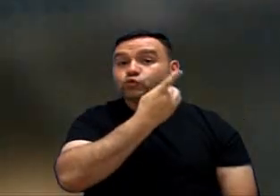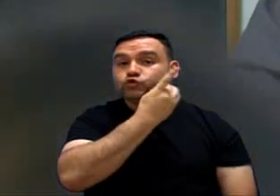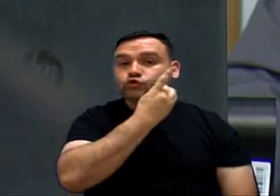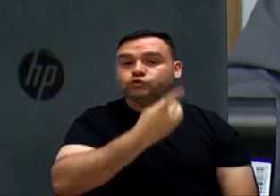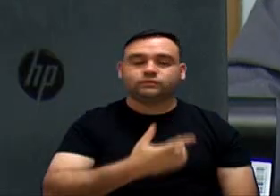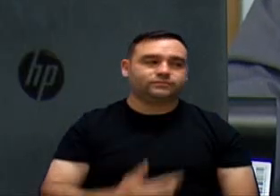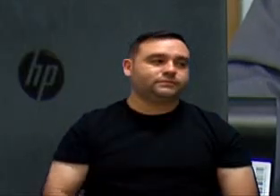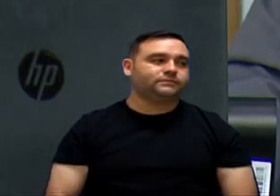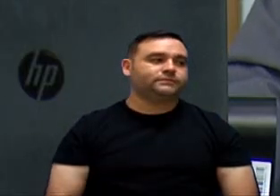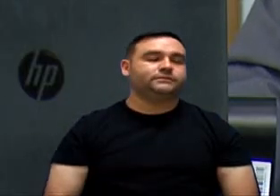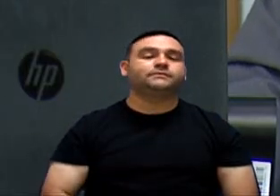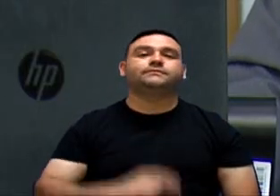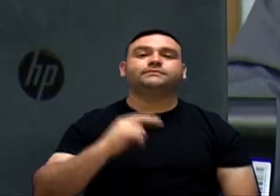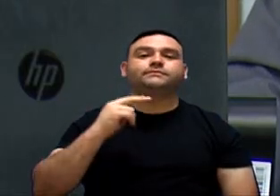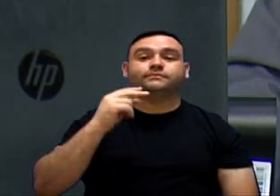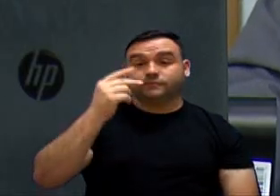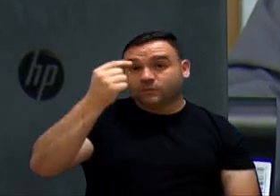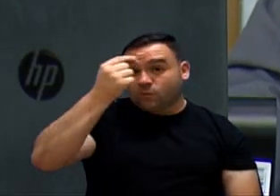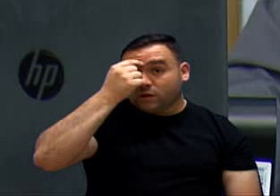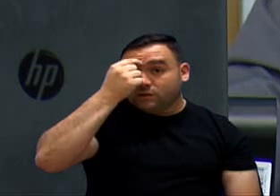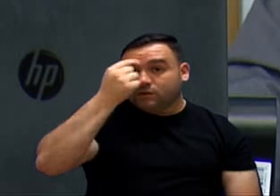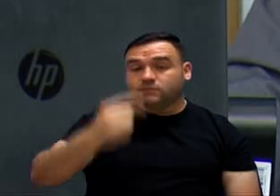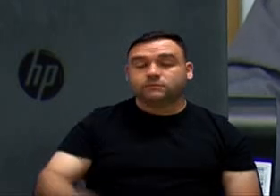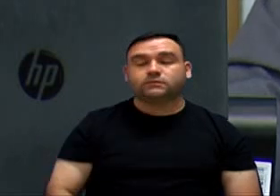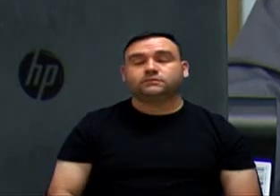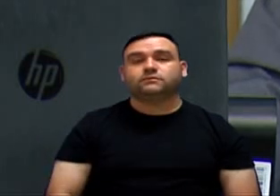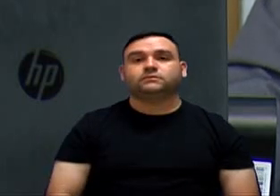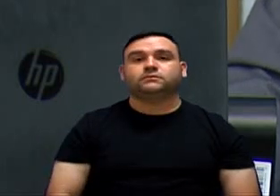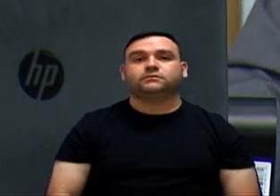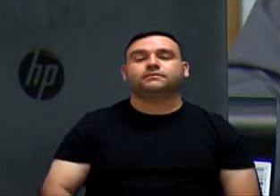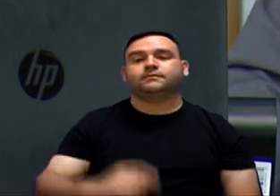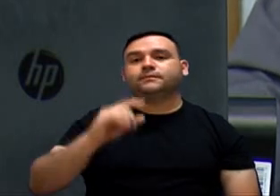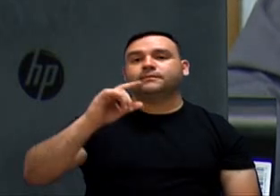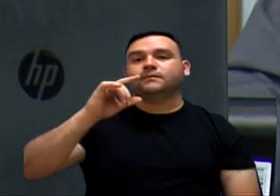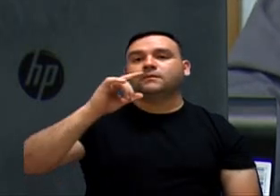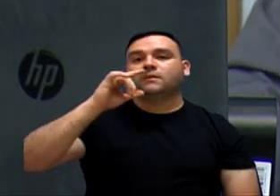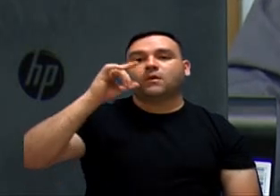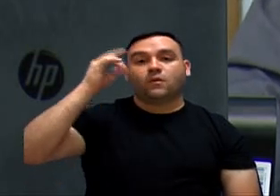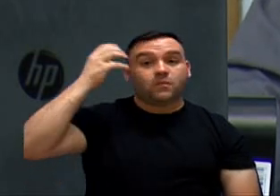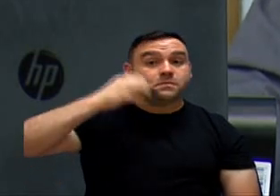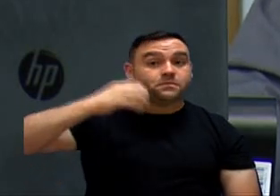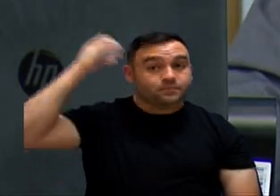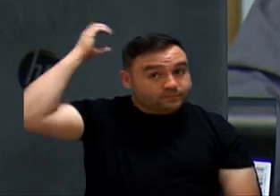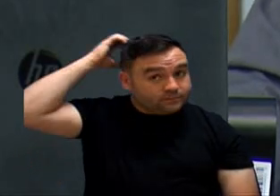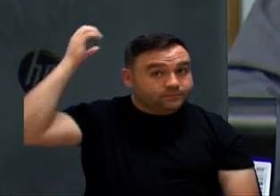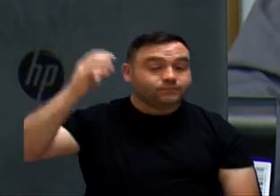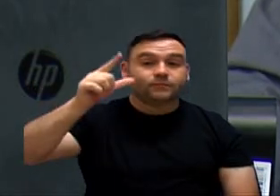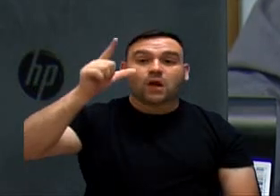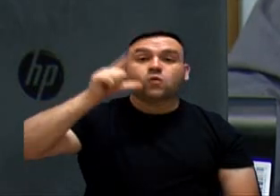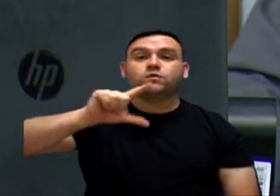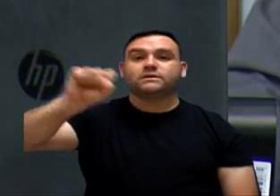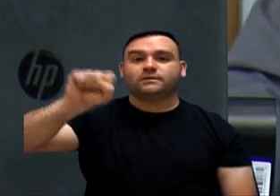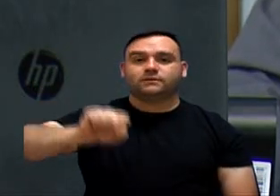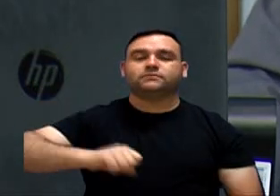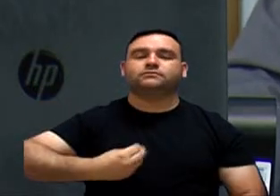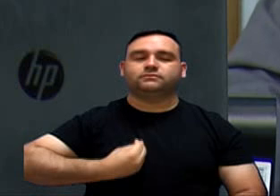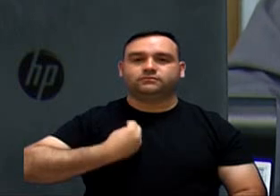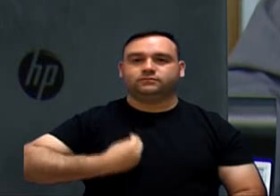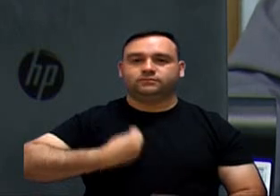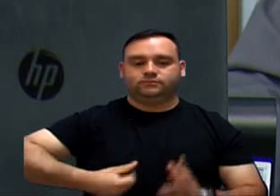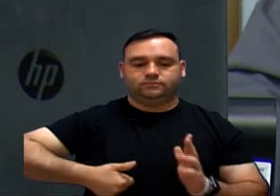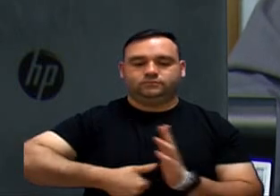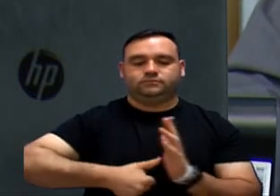presença. Vereador Ítalo, vereador Pérez, pastor Luiz Santos, a